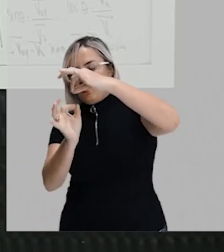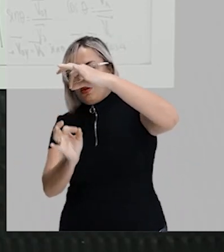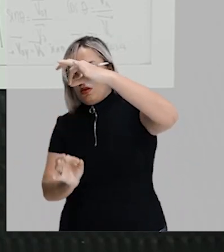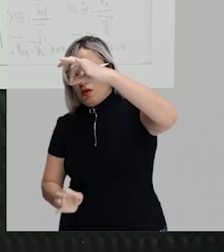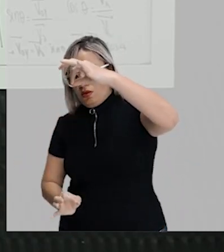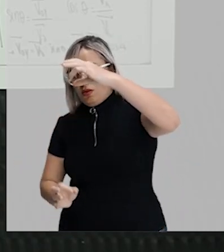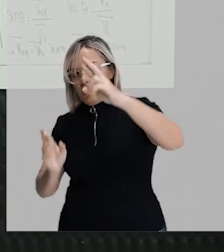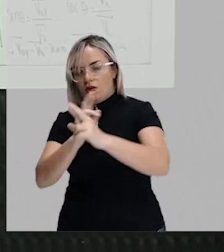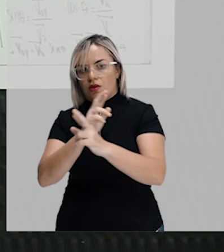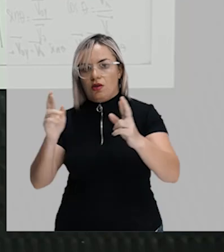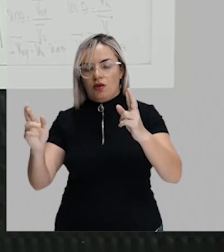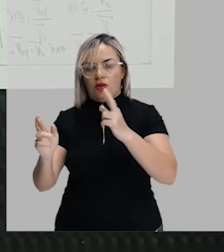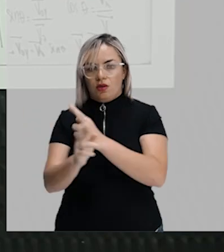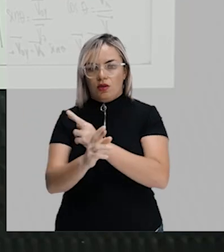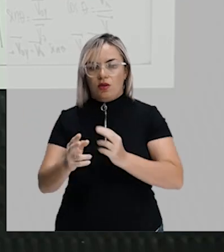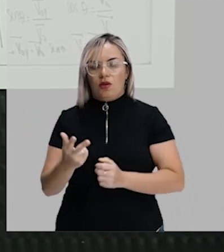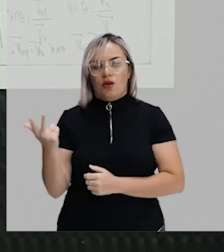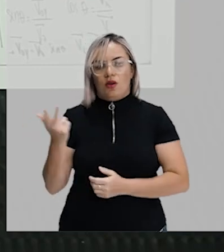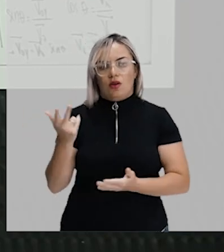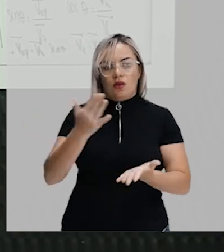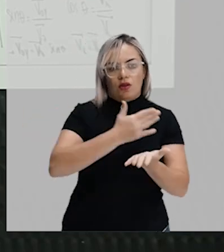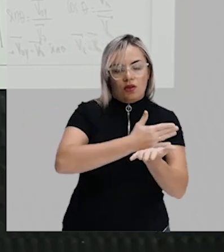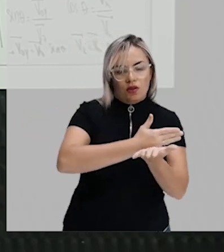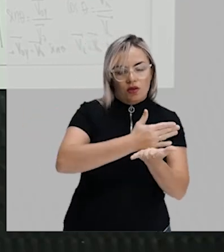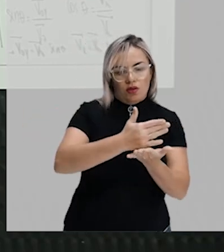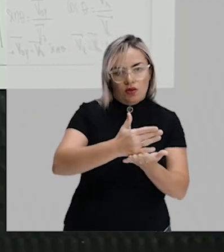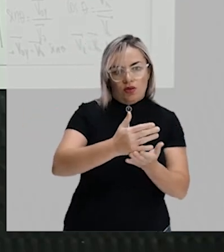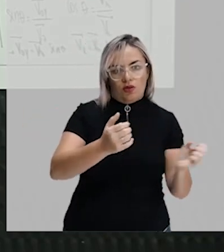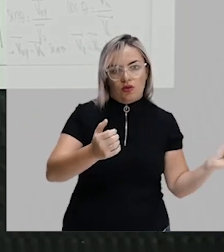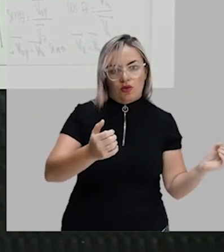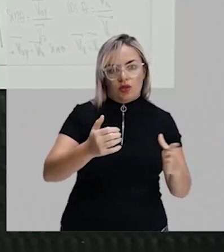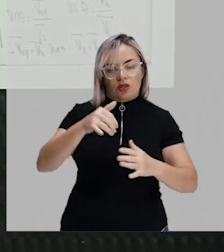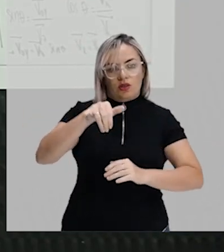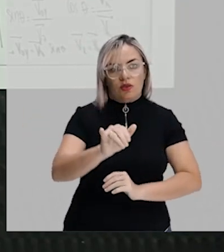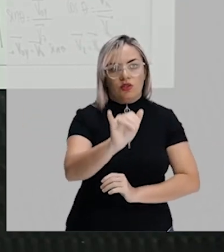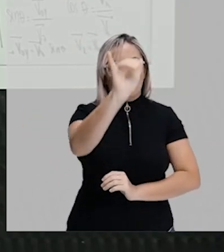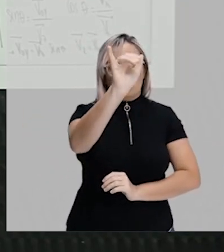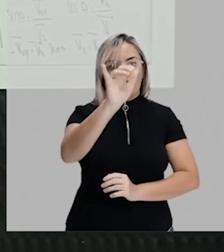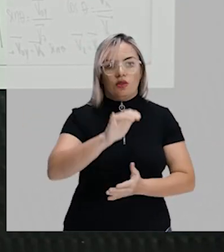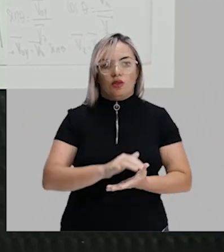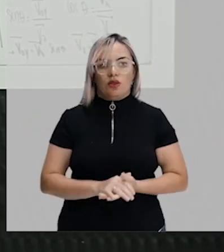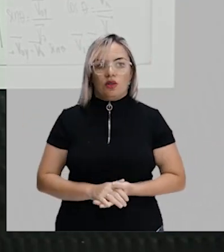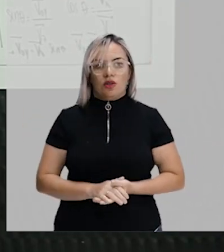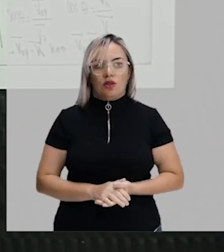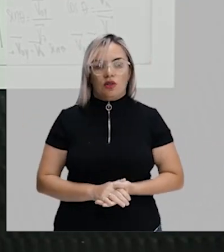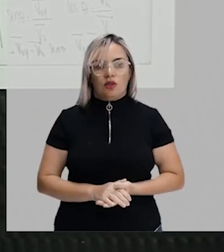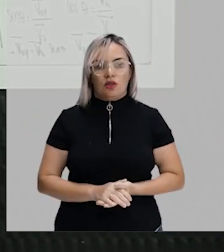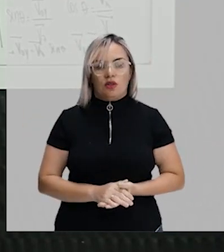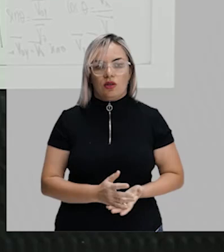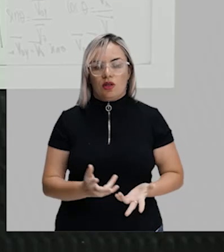a velocidade inicial, né, é o lançamento y. Aqui é a mesma coisa. Se nós formos